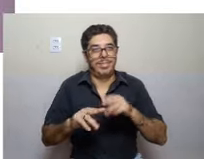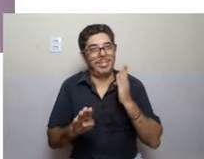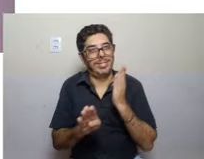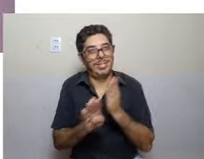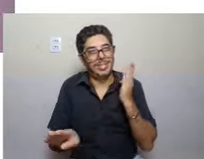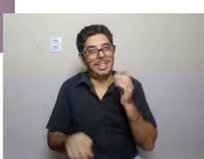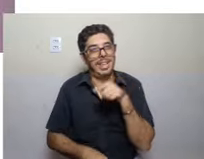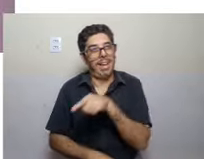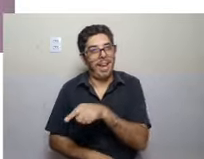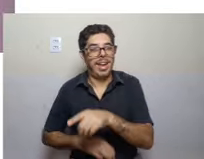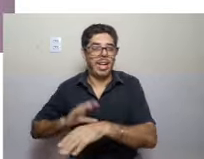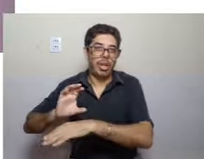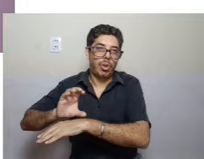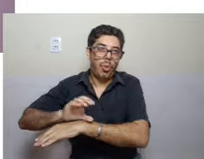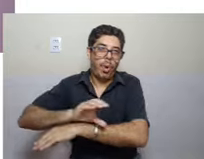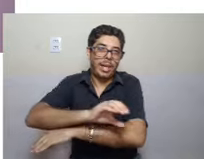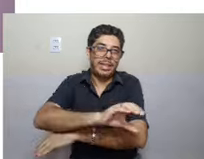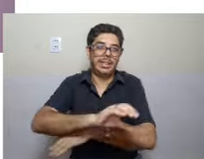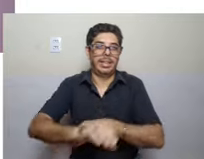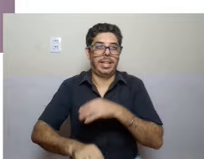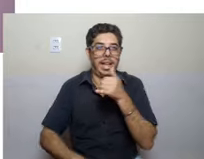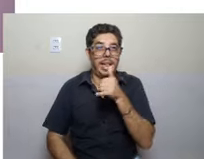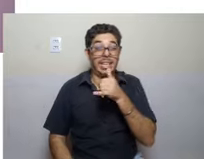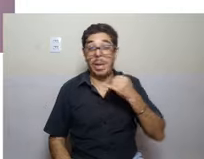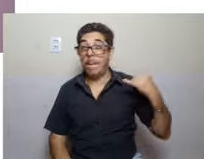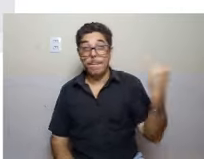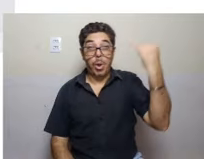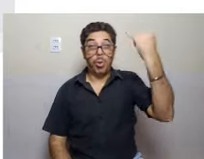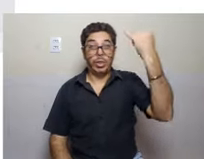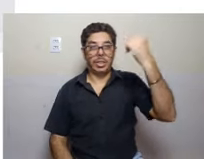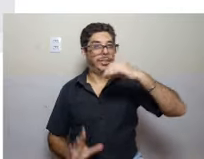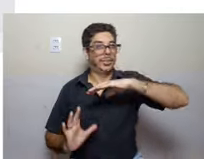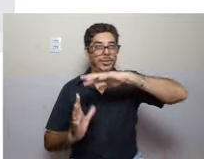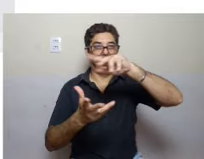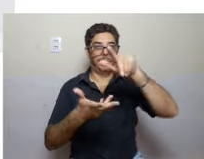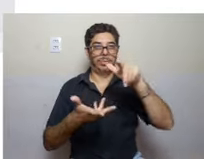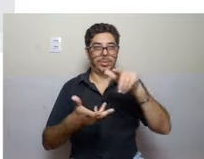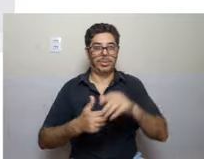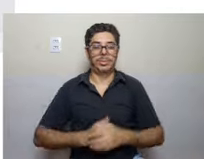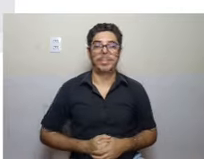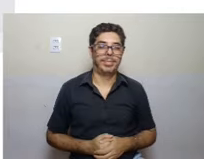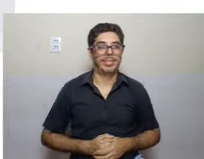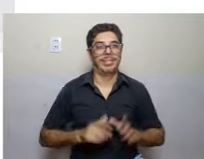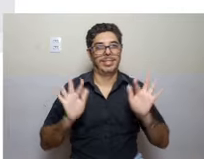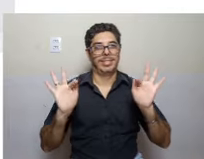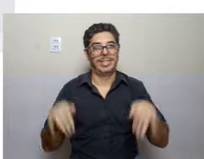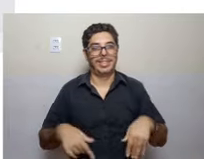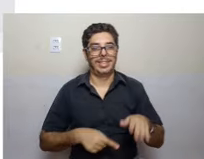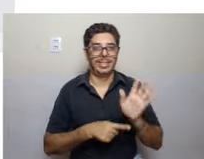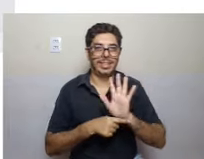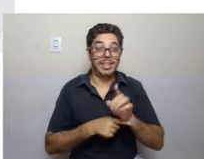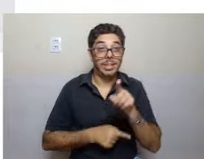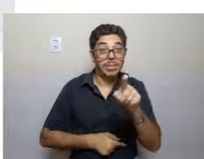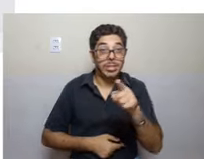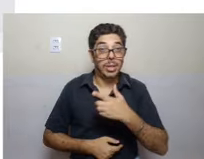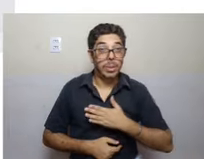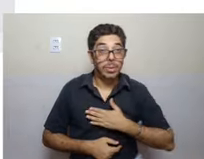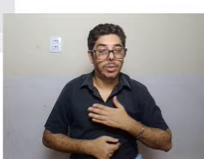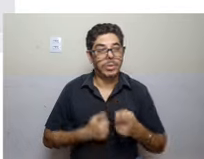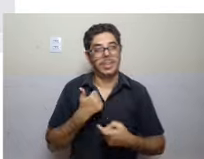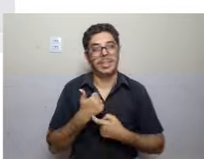a grandeza fundamental do eletromagnetismo no sistema internacional. Esse vídeo termina por aqui. Se você gostou, dê um like